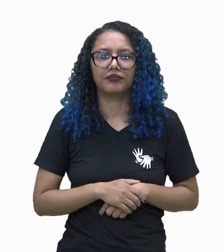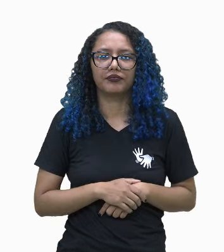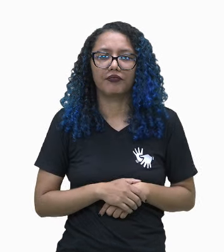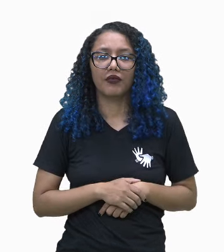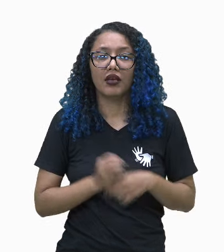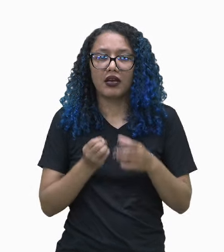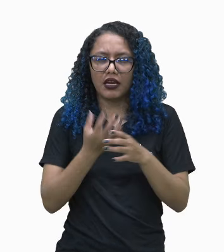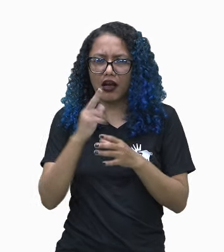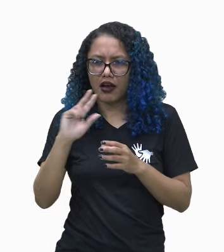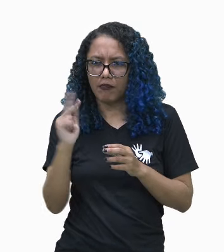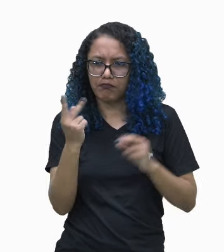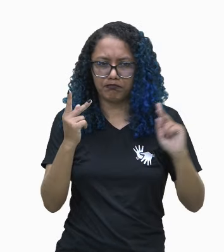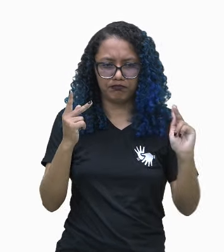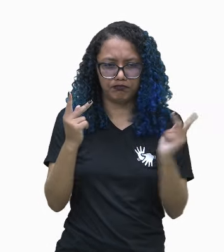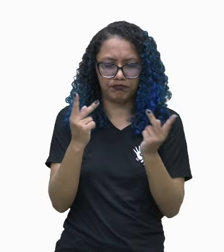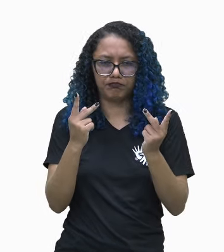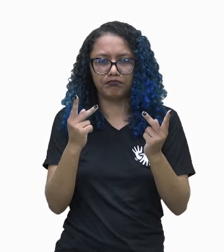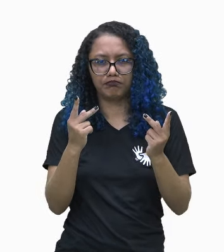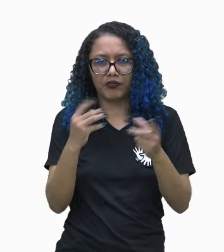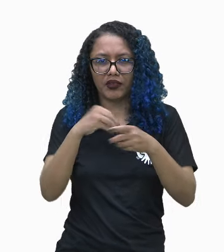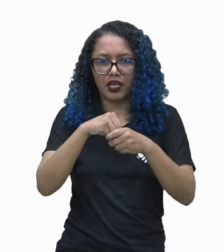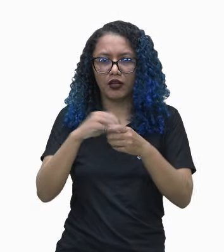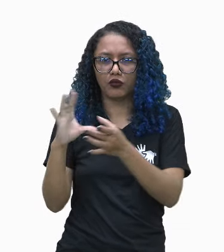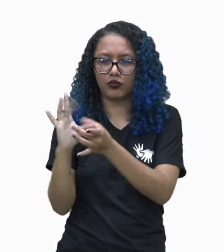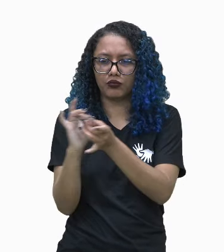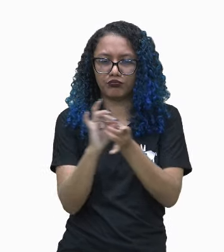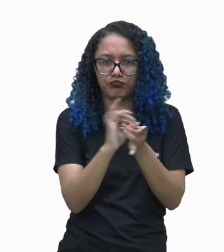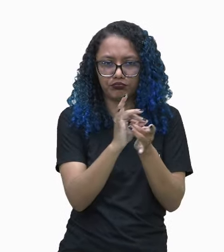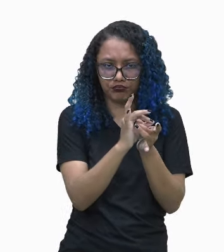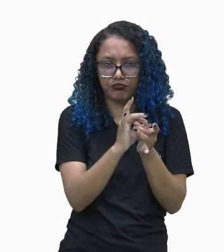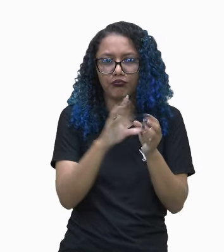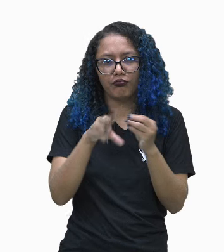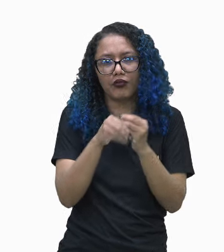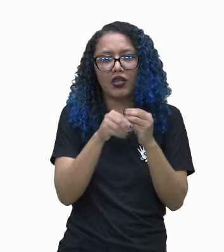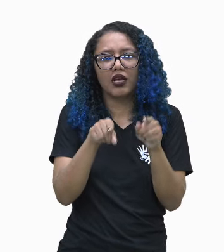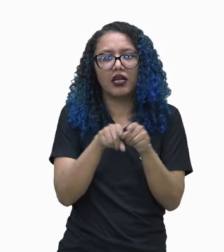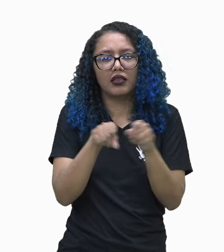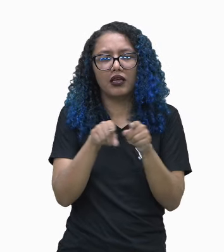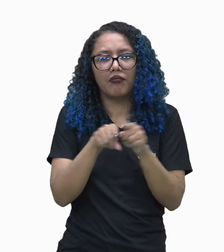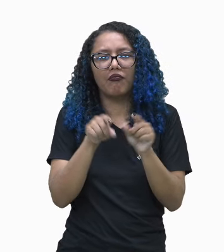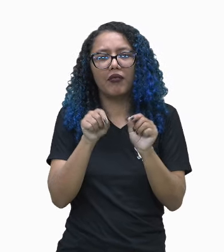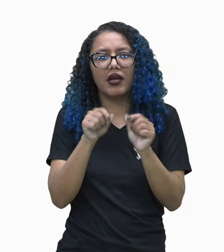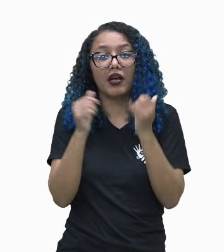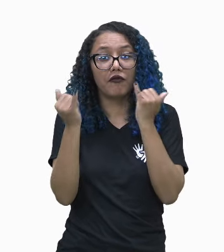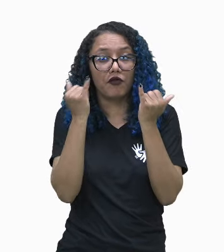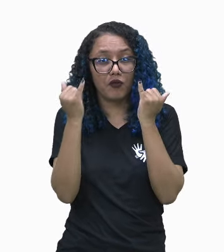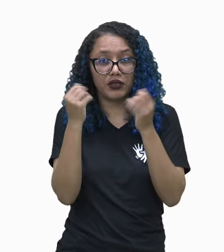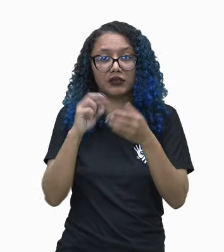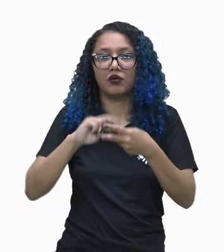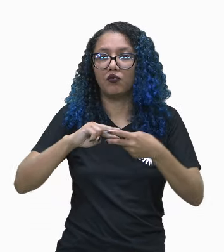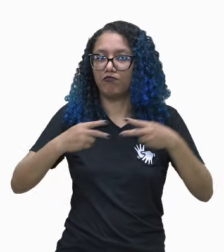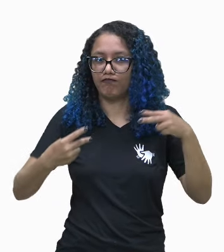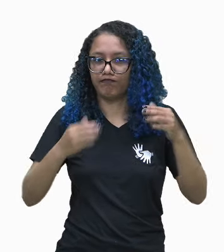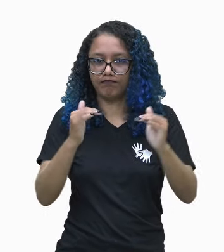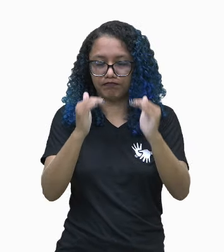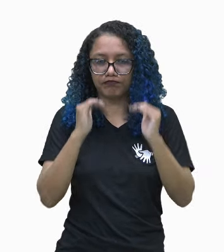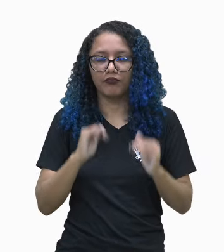de hidrogênio entre as cadeias complementares e pela codificação genética. Já as